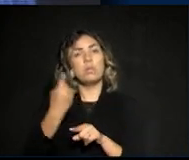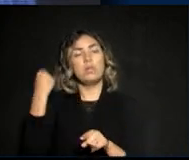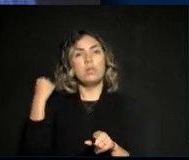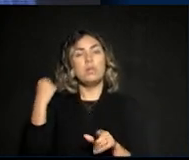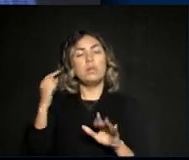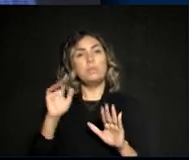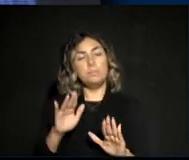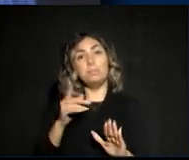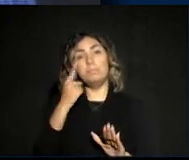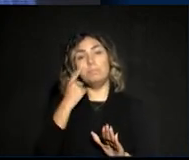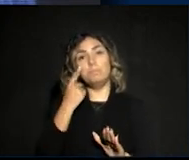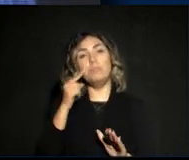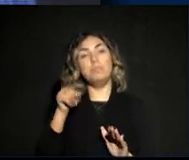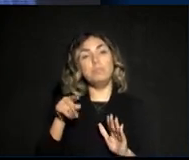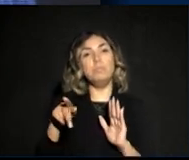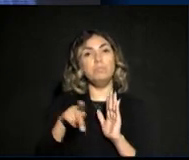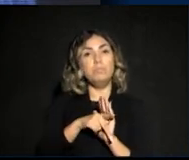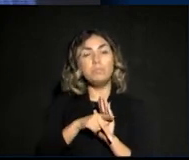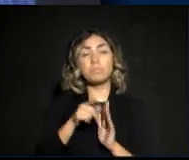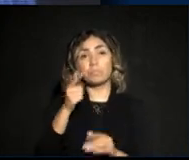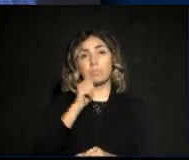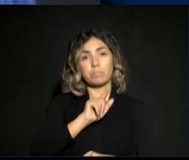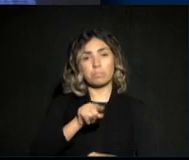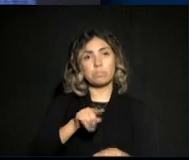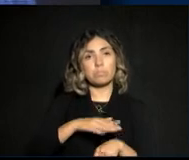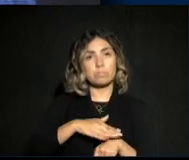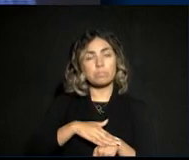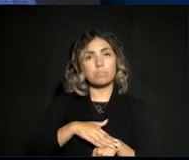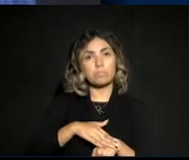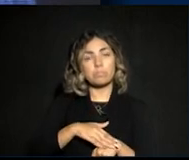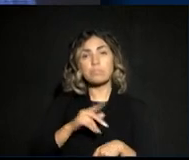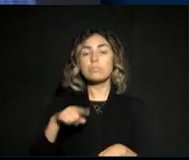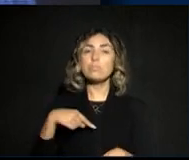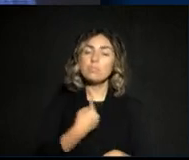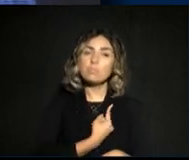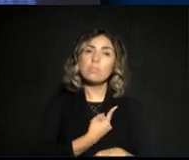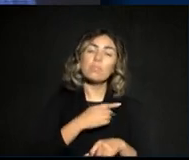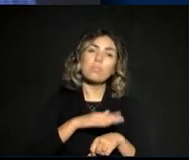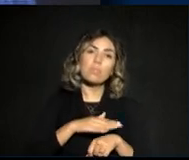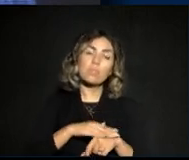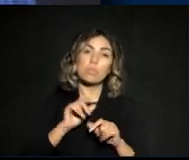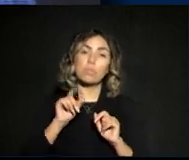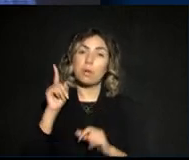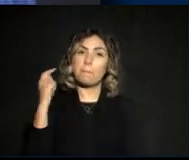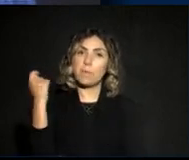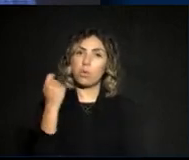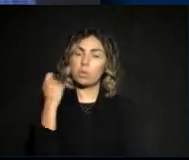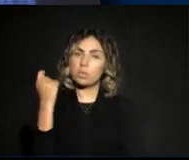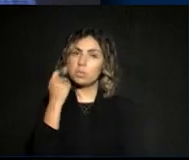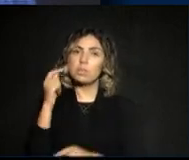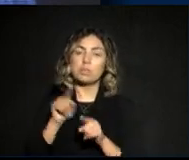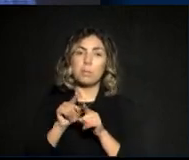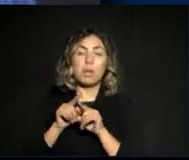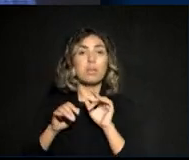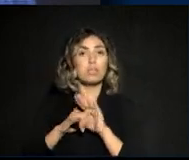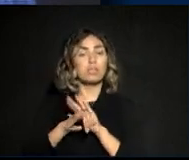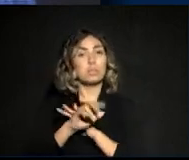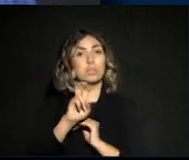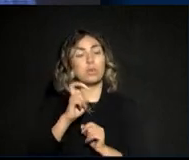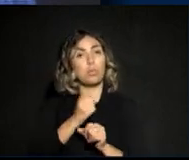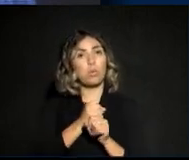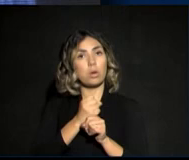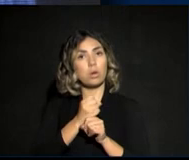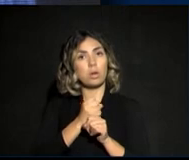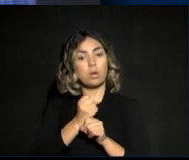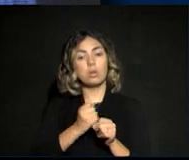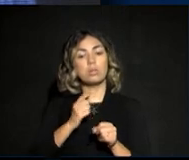demanda o derrocamento do pedal de Nova Avanhandava né a gente fez a prorrogação da paulista seis vídeo investimento em cinco